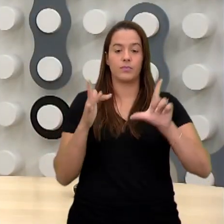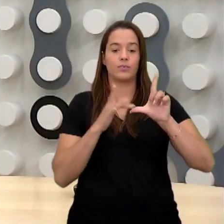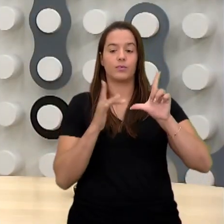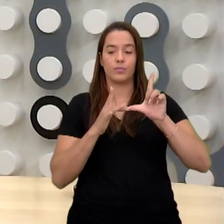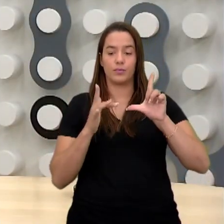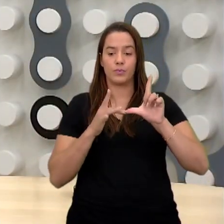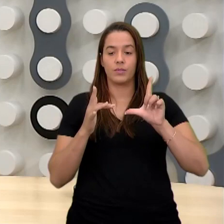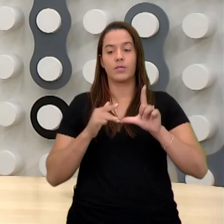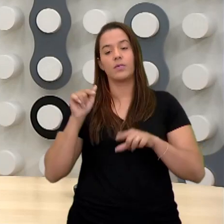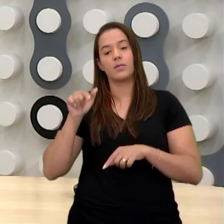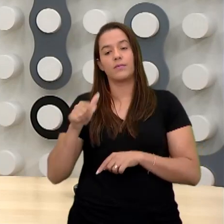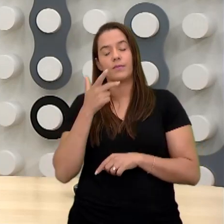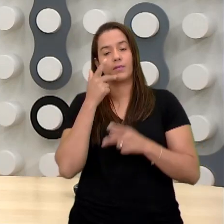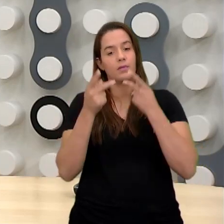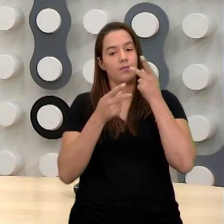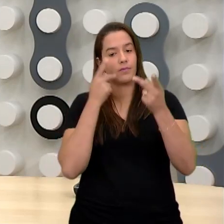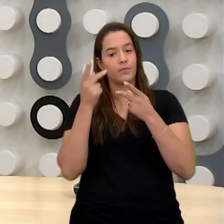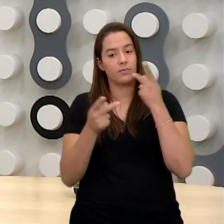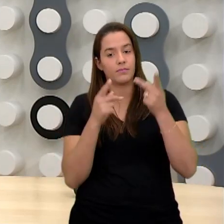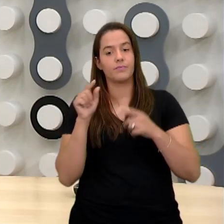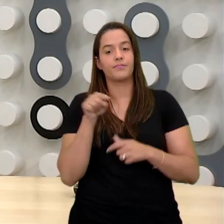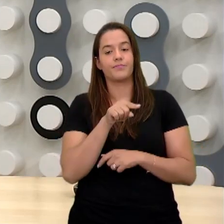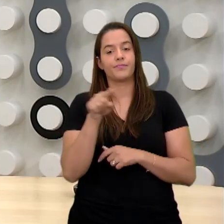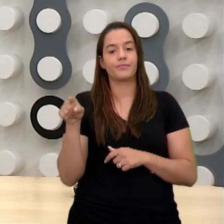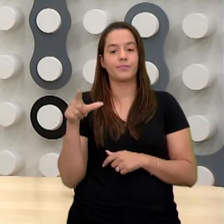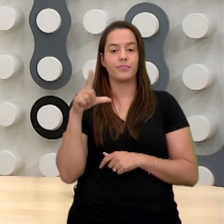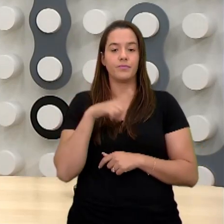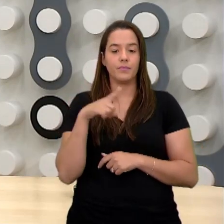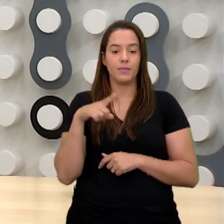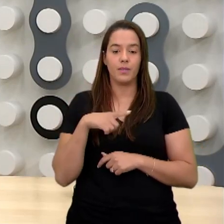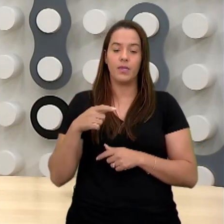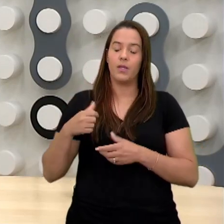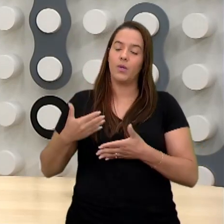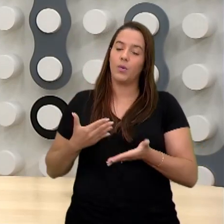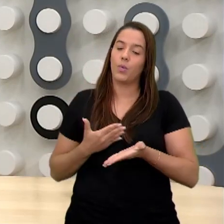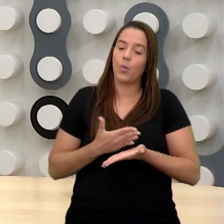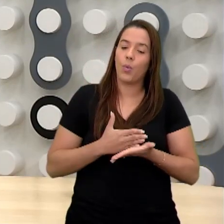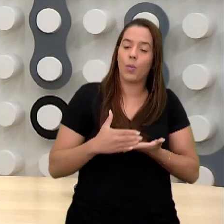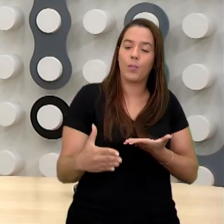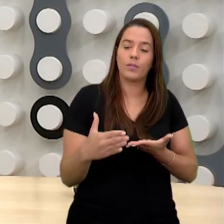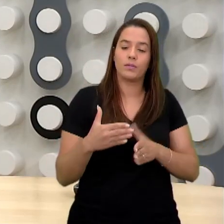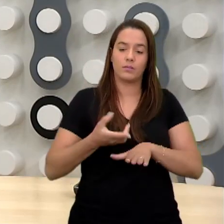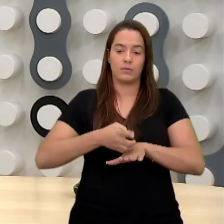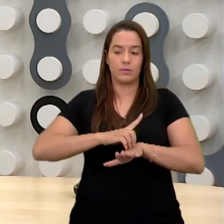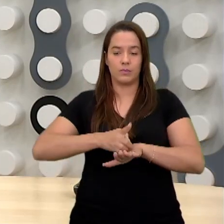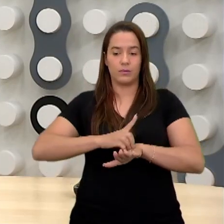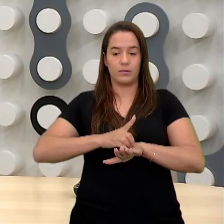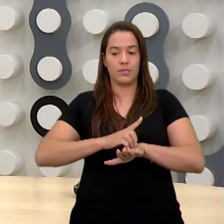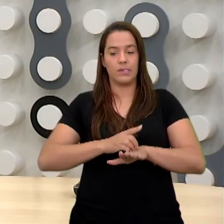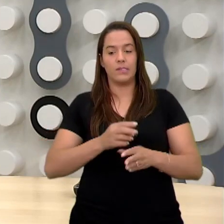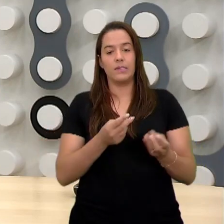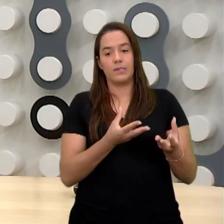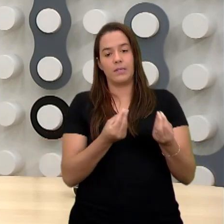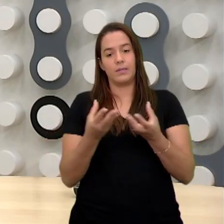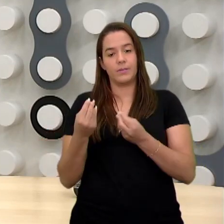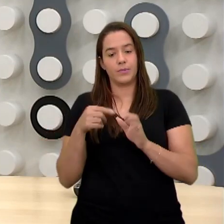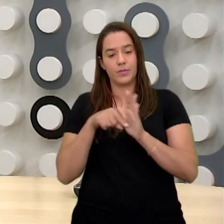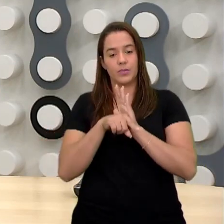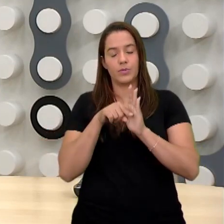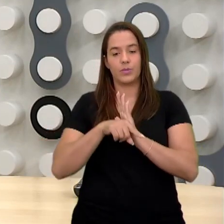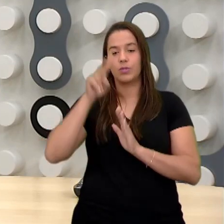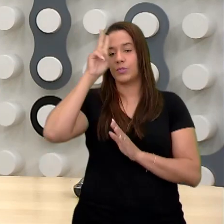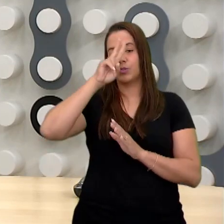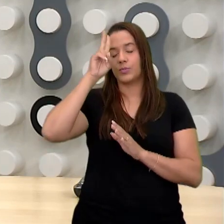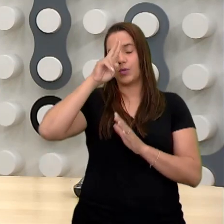estar falando, né, sobre essa questão aí da origem dos dinossauros, né? Porque tem muita história